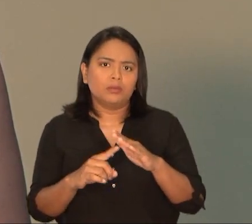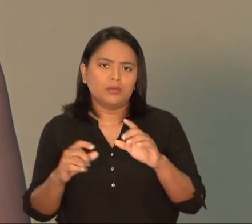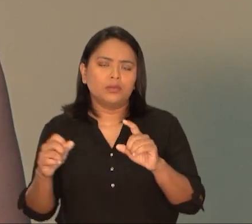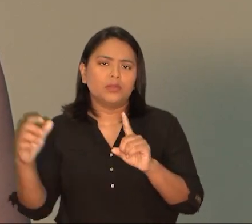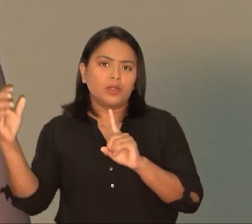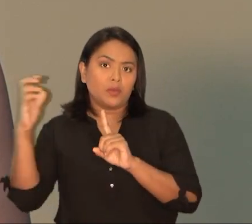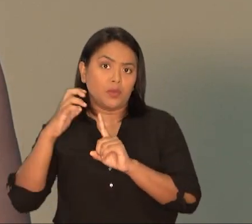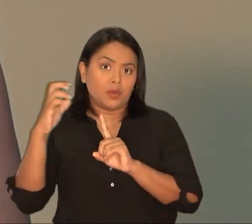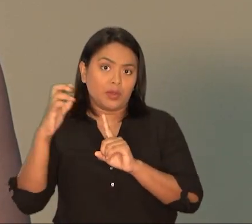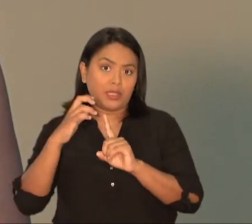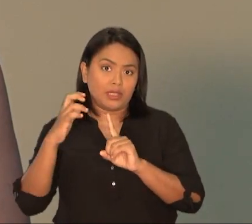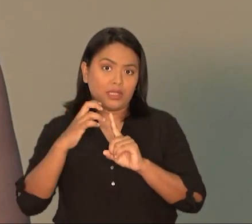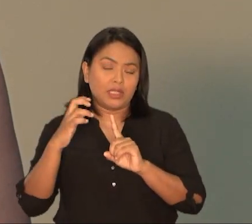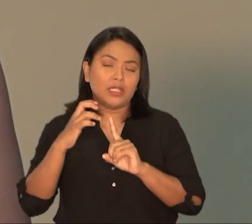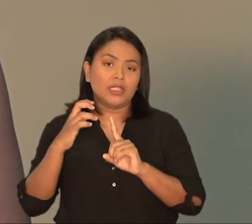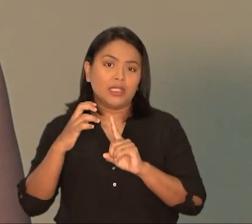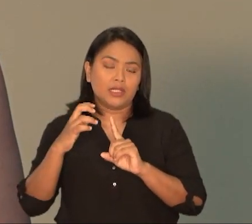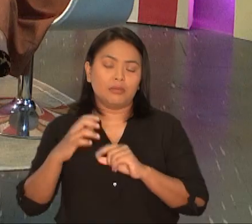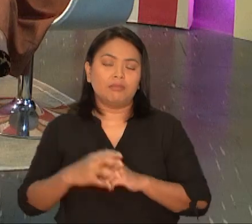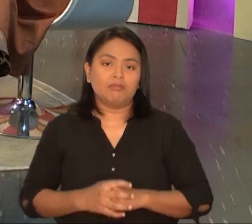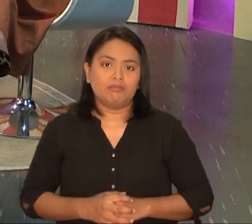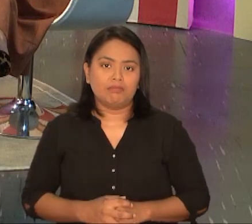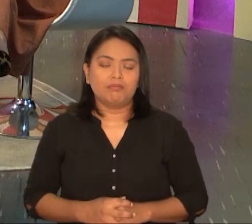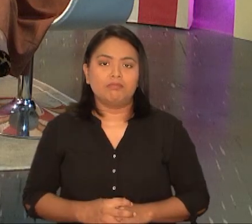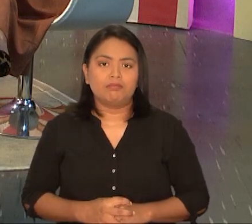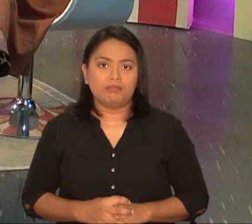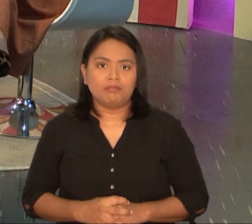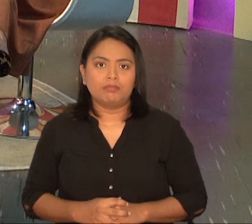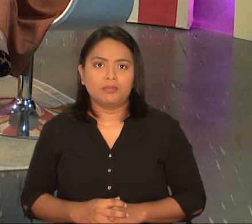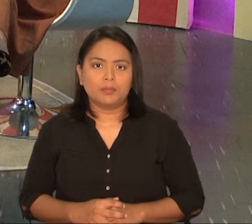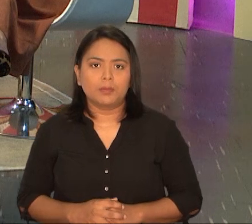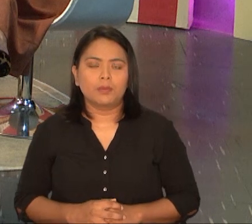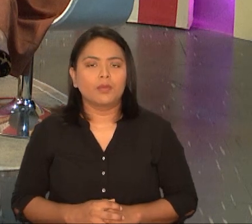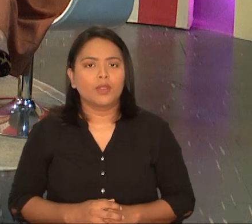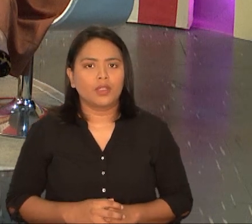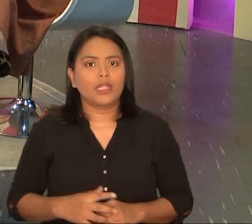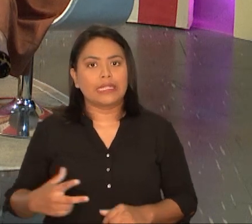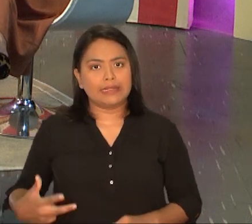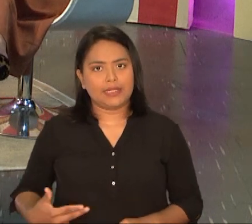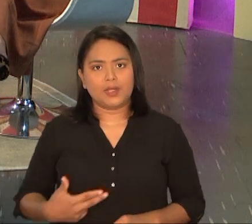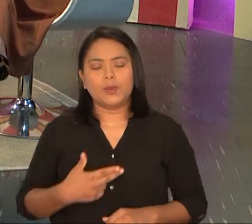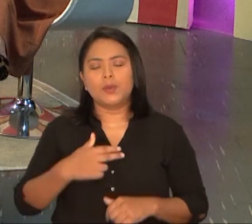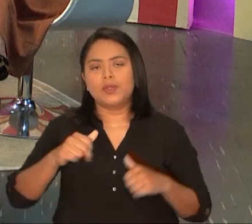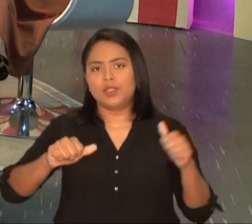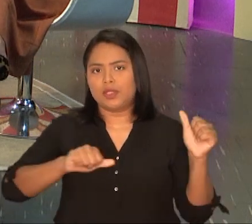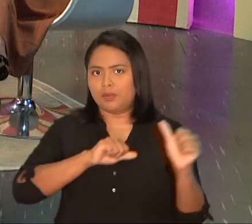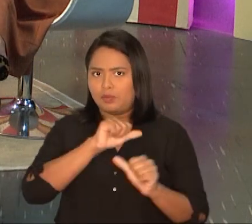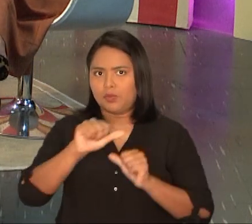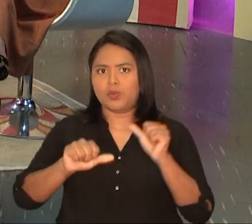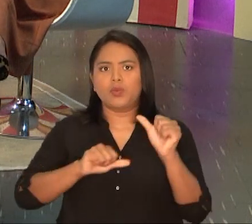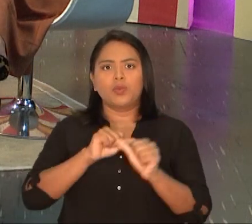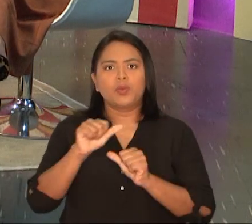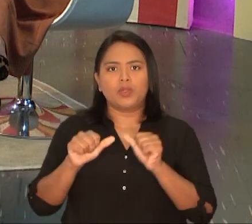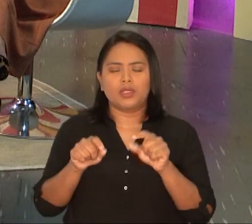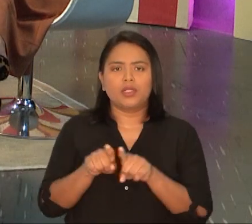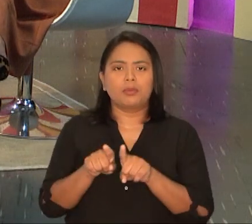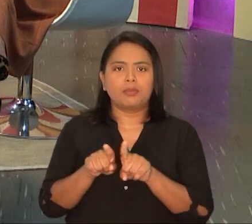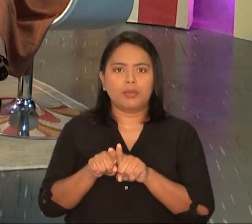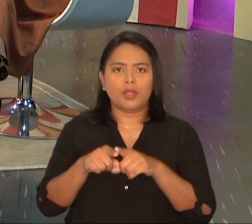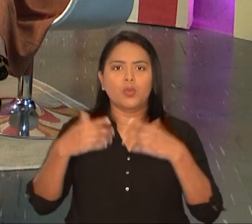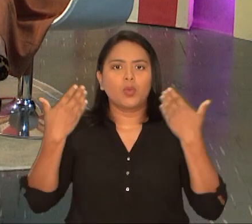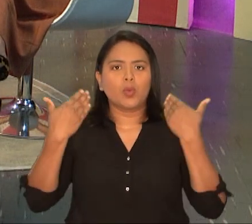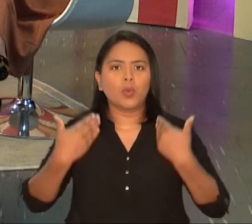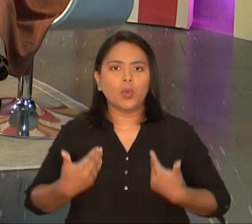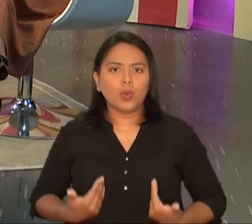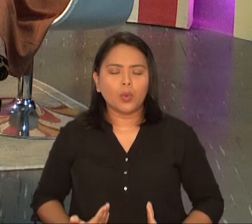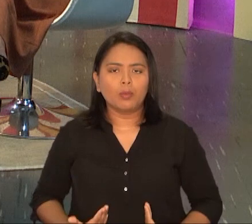o metabolismo, que fica bastante lento. Essa cirurgia, ela muda também o metabolismo, ele passa a funcionar de uma